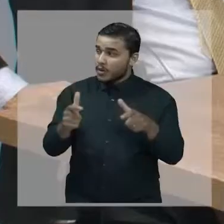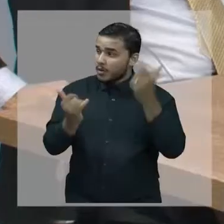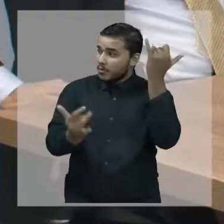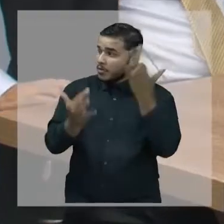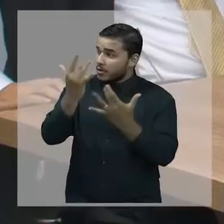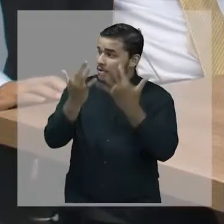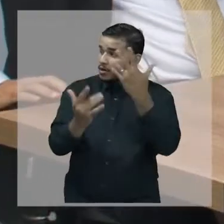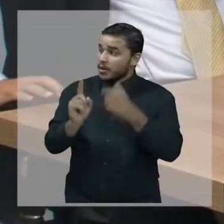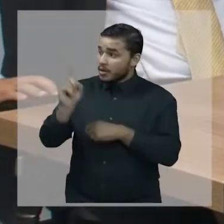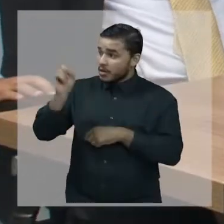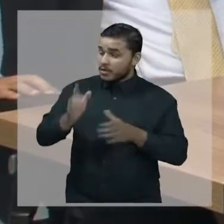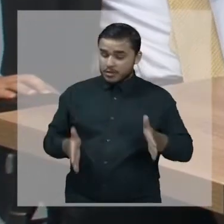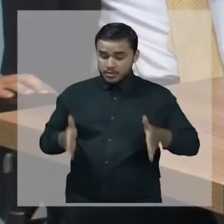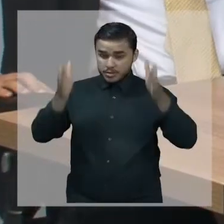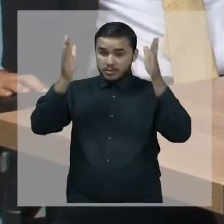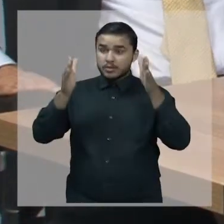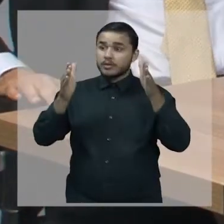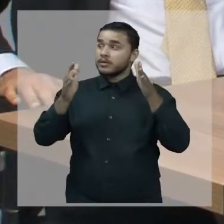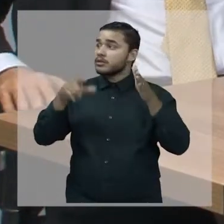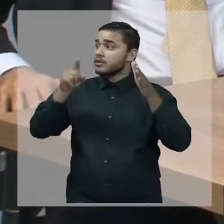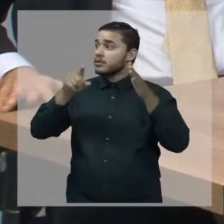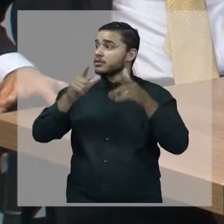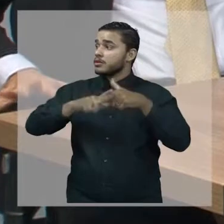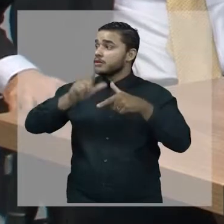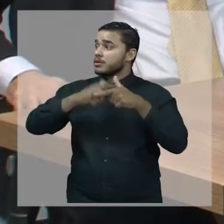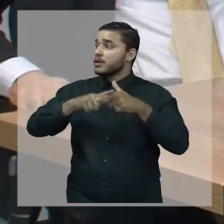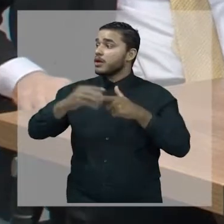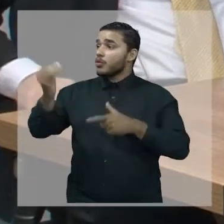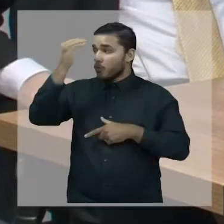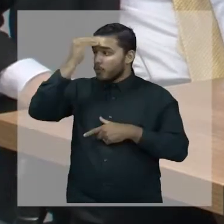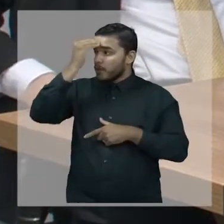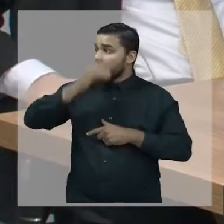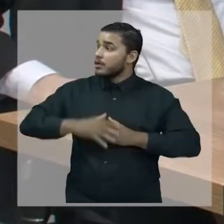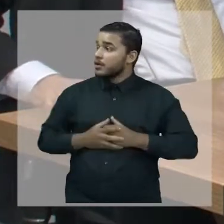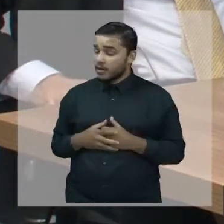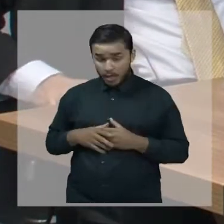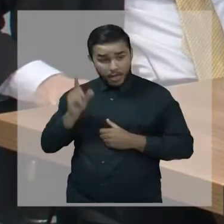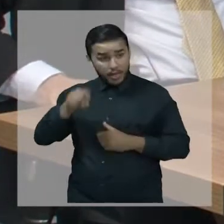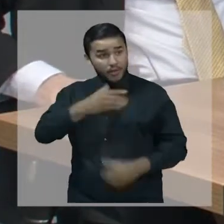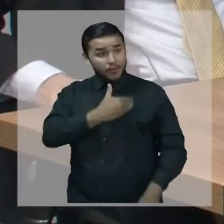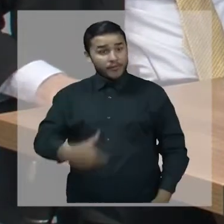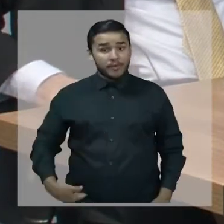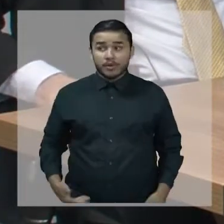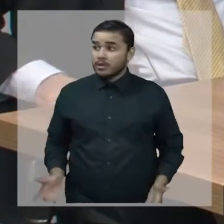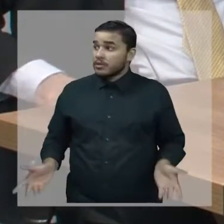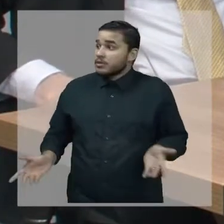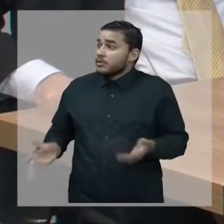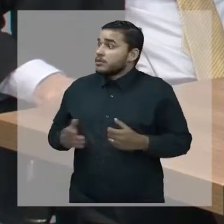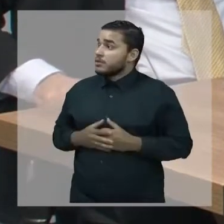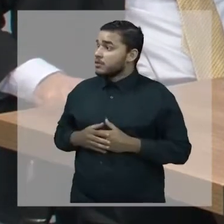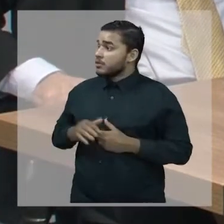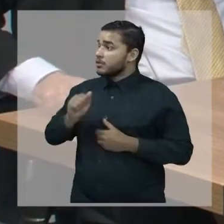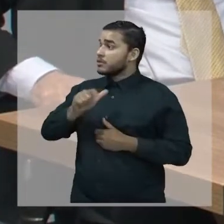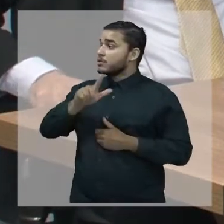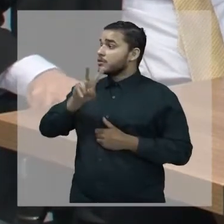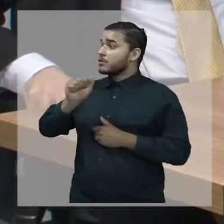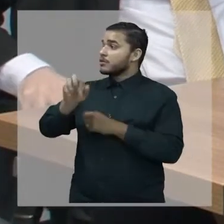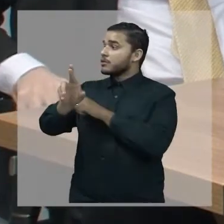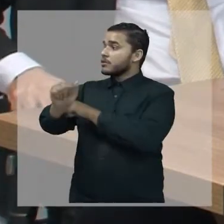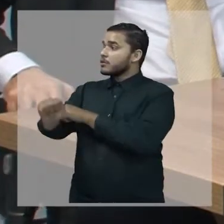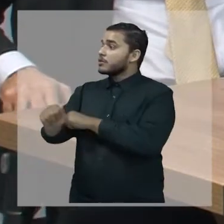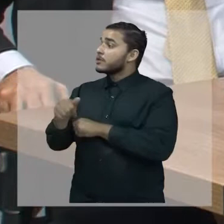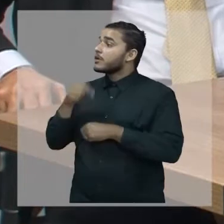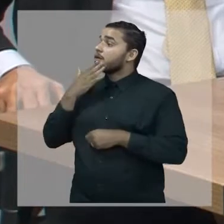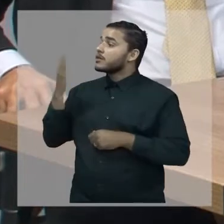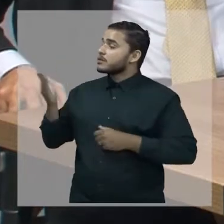Quando um prédio como aqui na Maraponga desabou, na verdade, quem é a responsabilidade? Vão atrás de quem? Vão atrás do poder público. E Por que tinha o poder alvará. público? Cadê